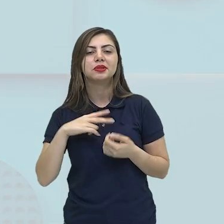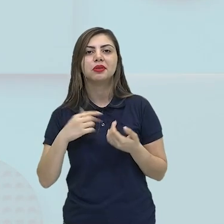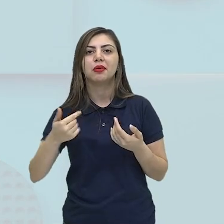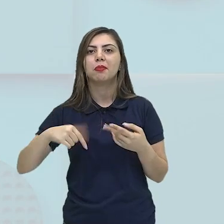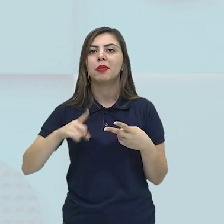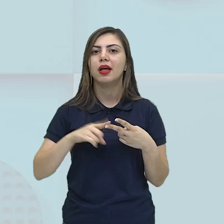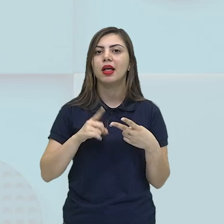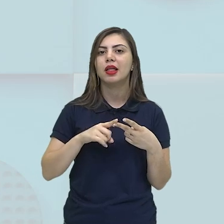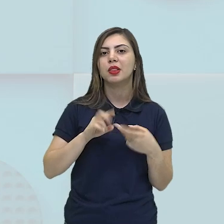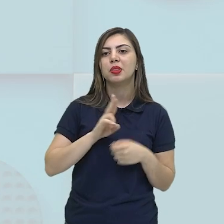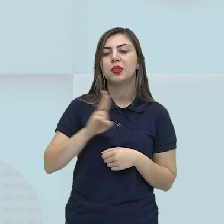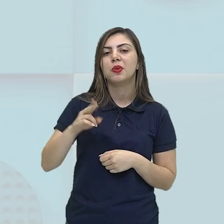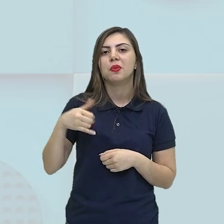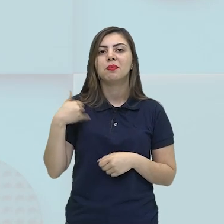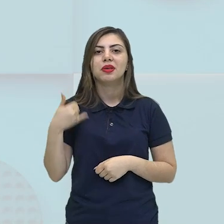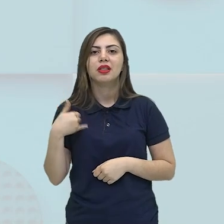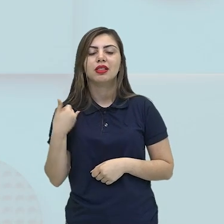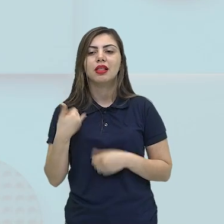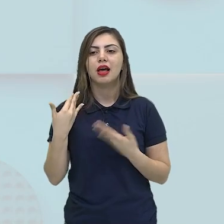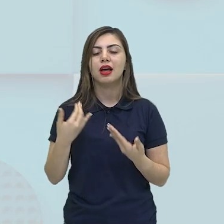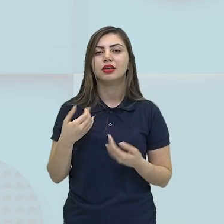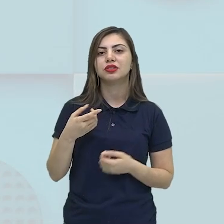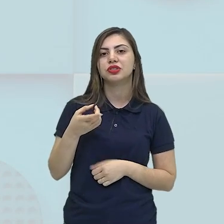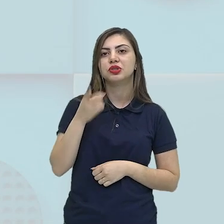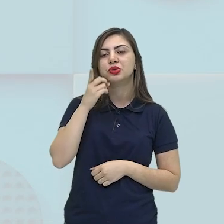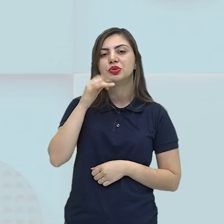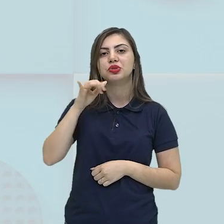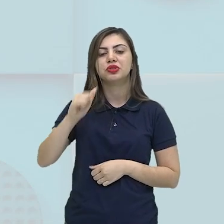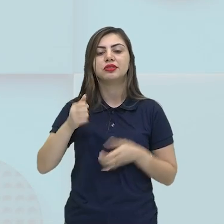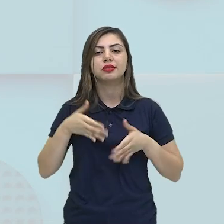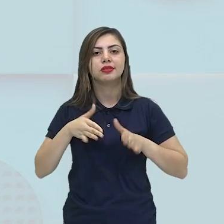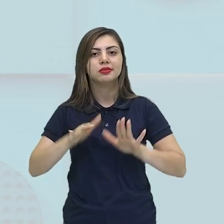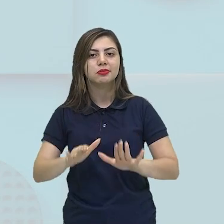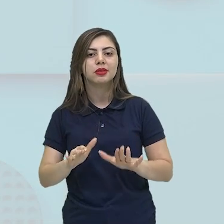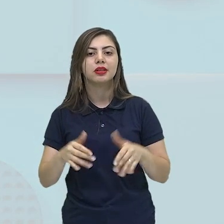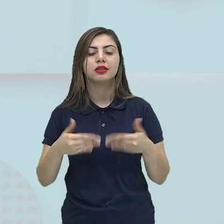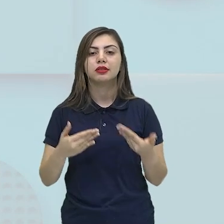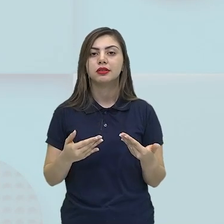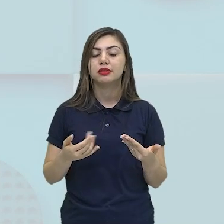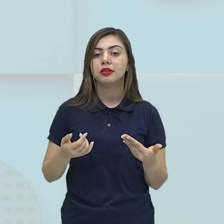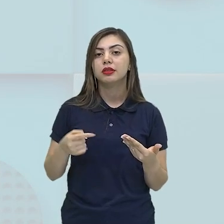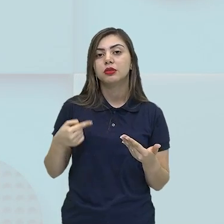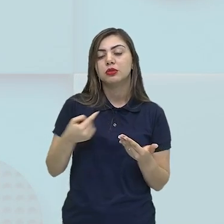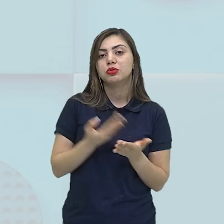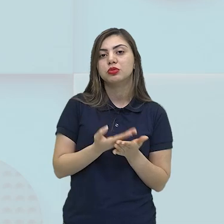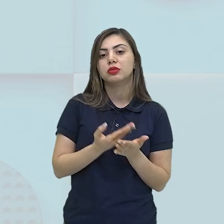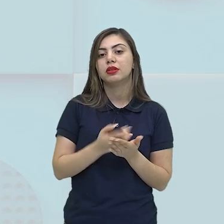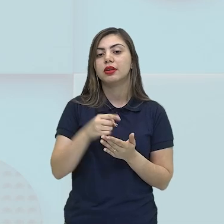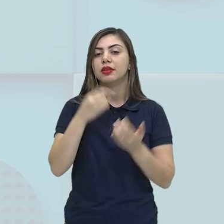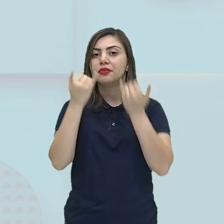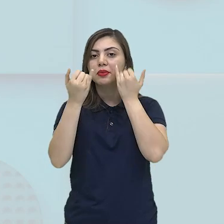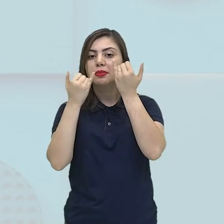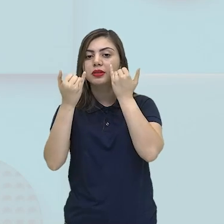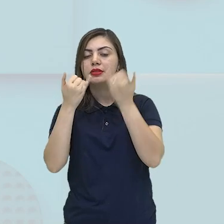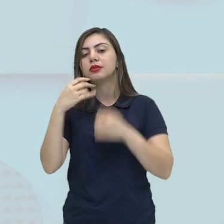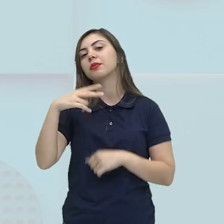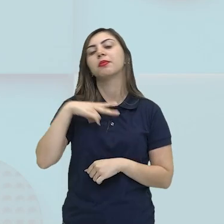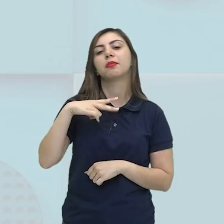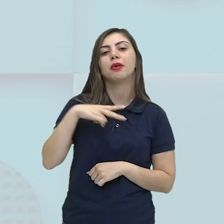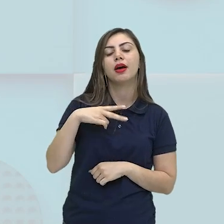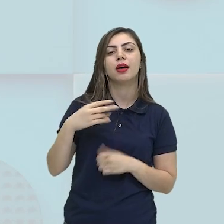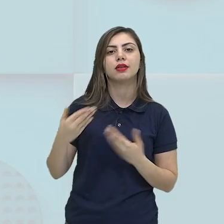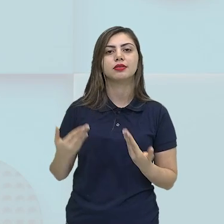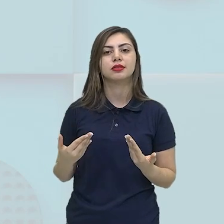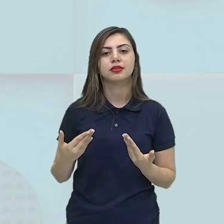pessoais, nome, idade, data de nascimento. Nós vimos que elas podem ser informações básicas, informações de